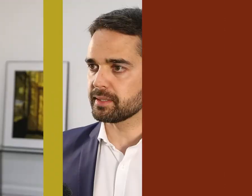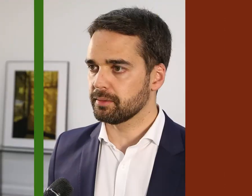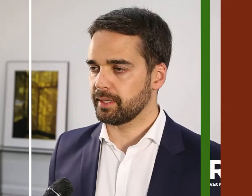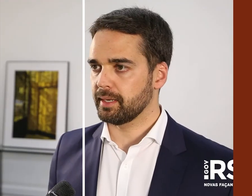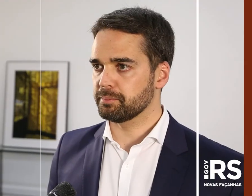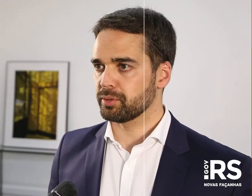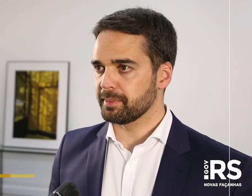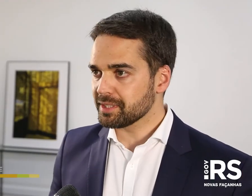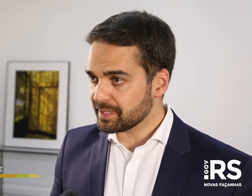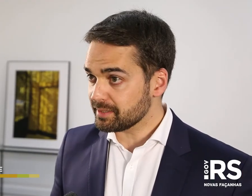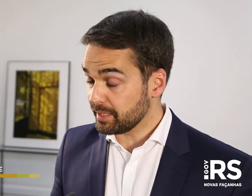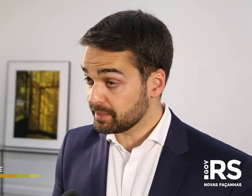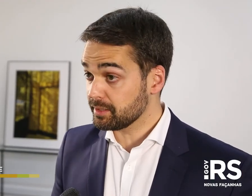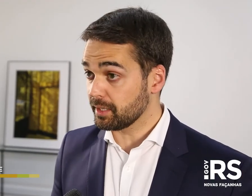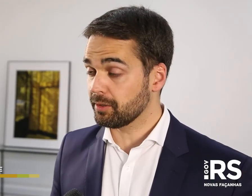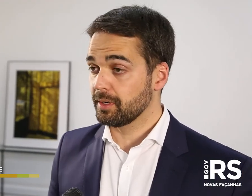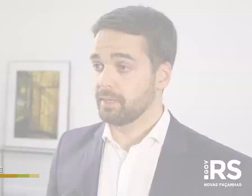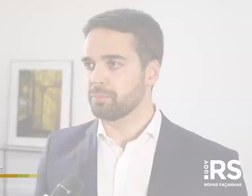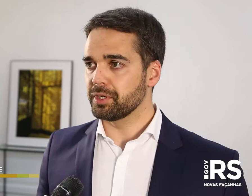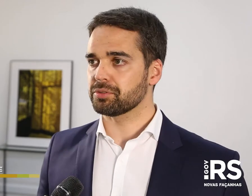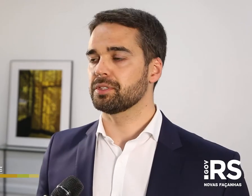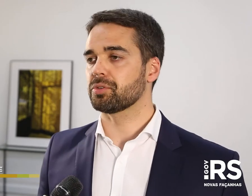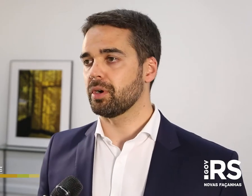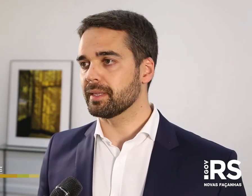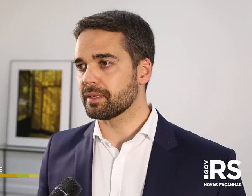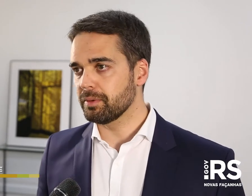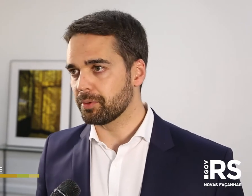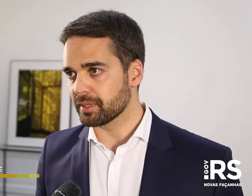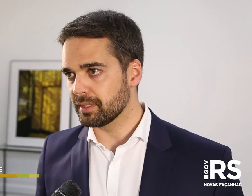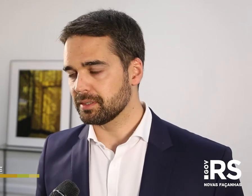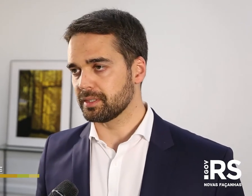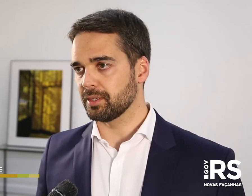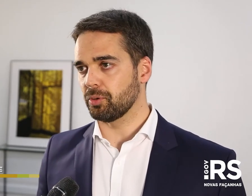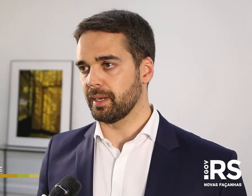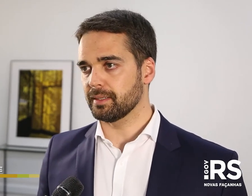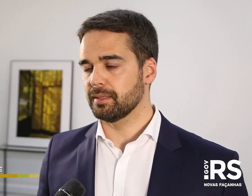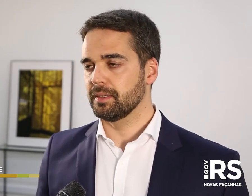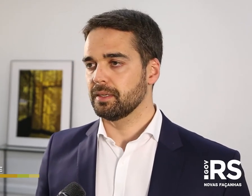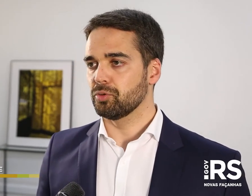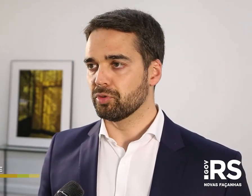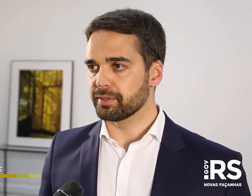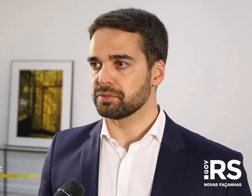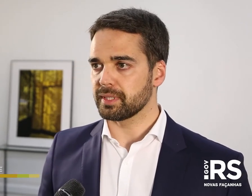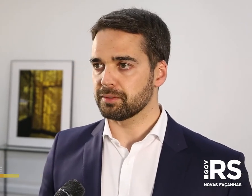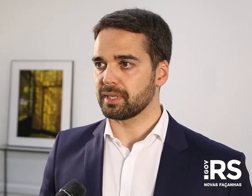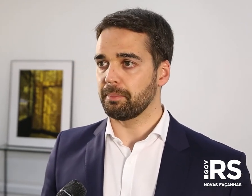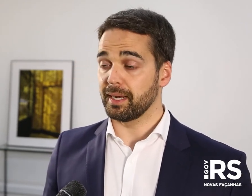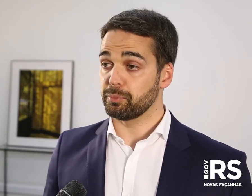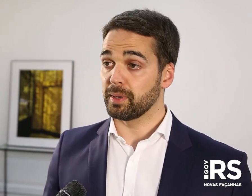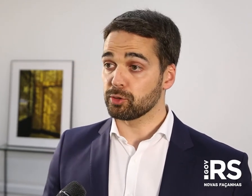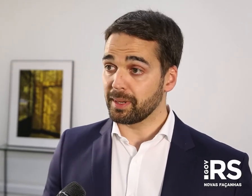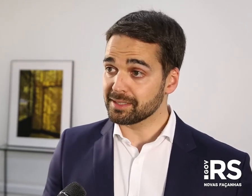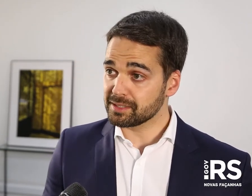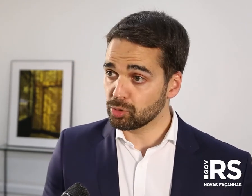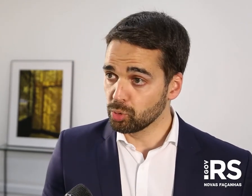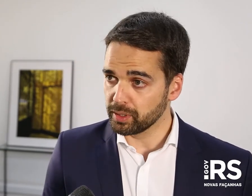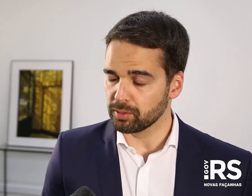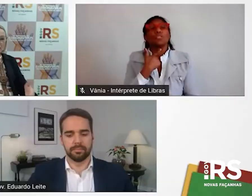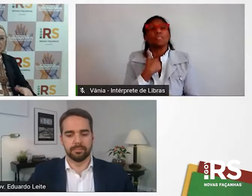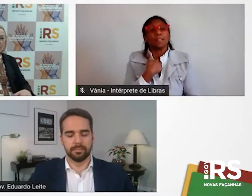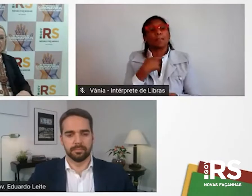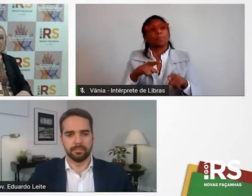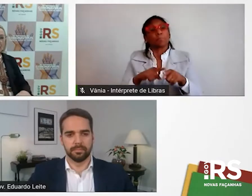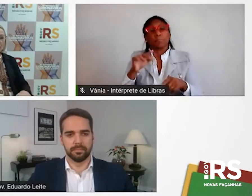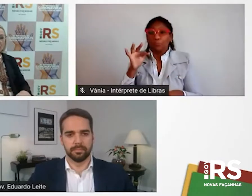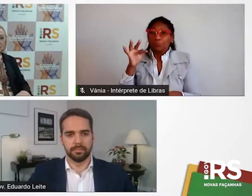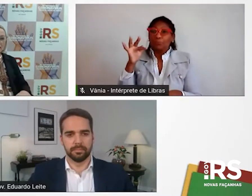A educação é absolutamente essencial, por isso a escola é tão importante de ser retomada e o governo do estado trabalha por uma retomada segura.